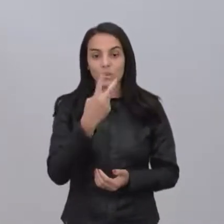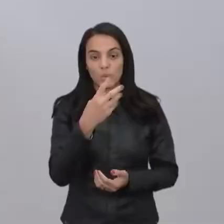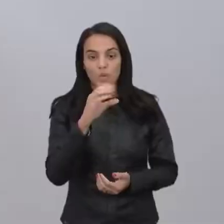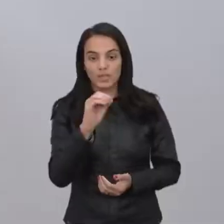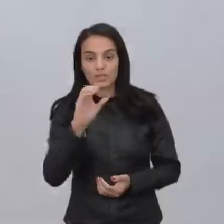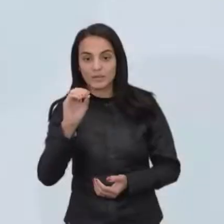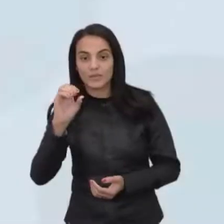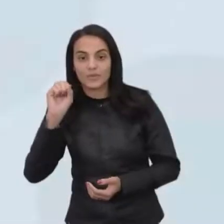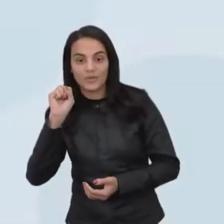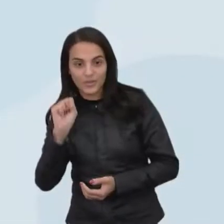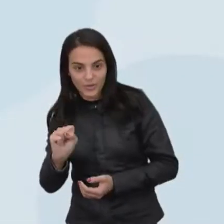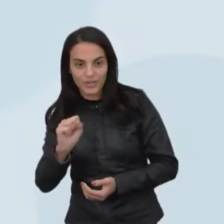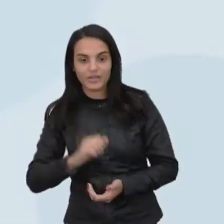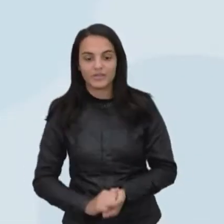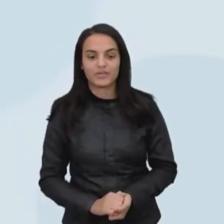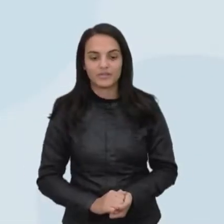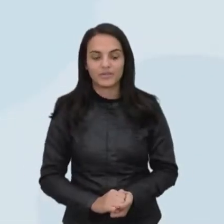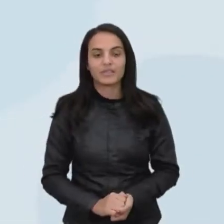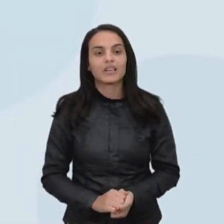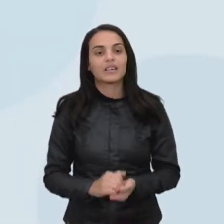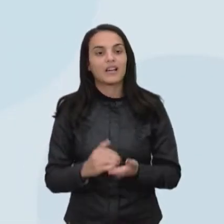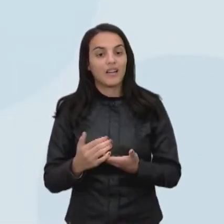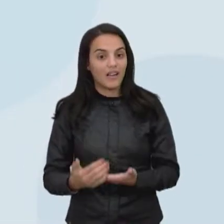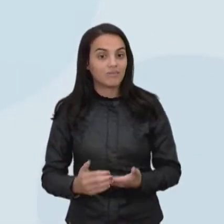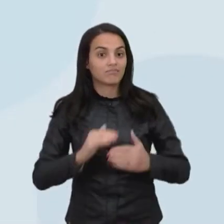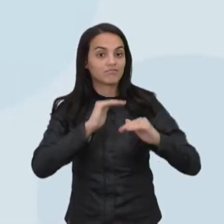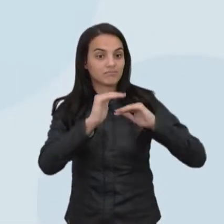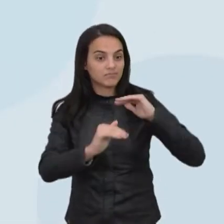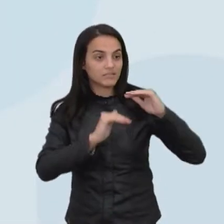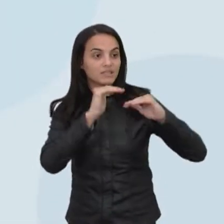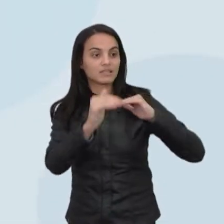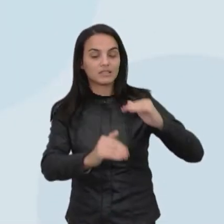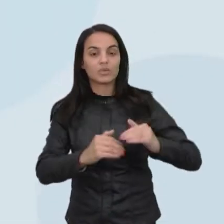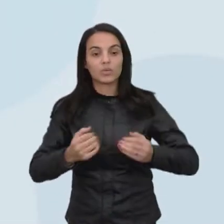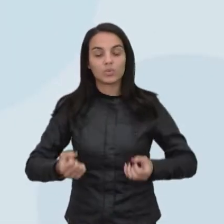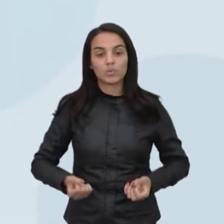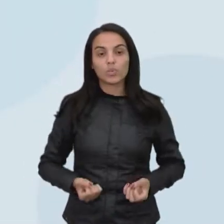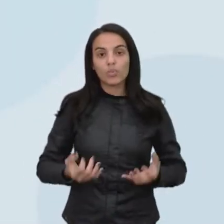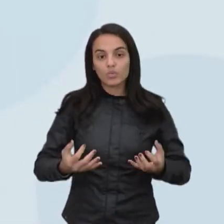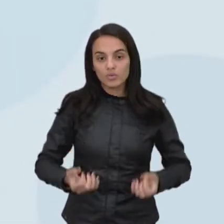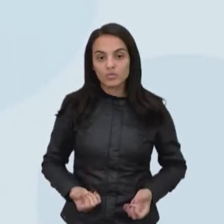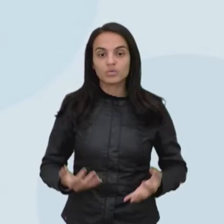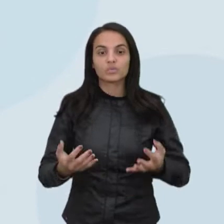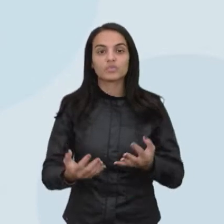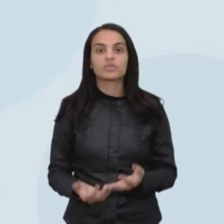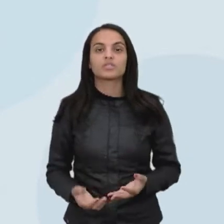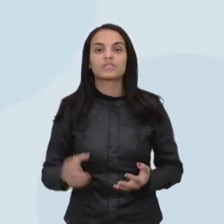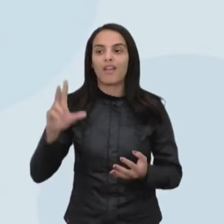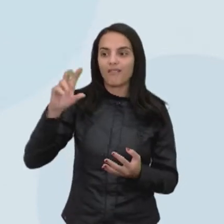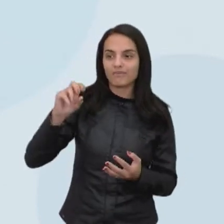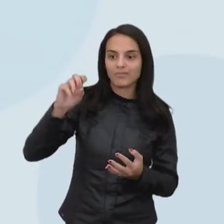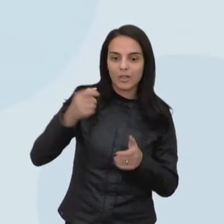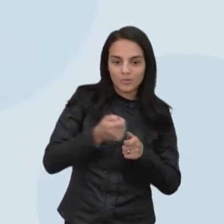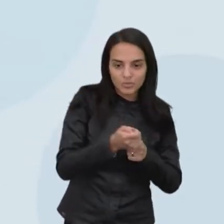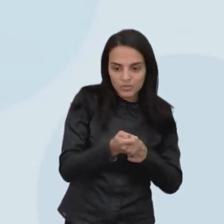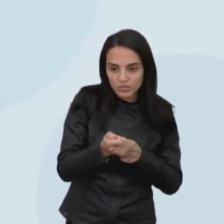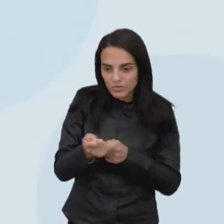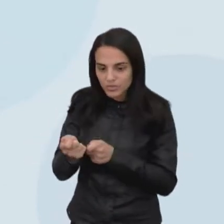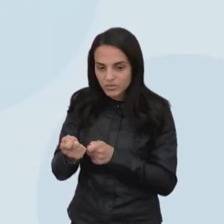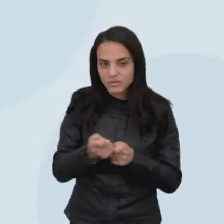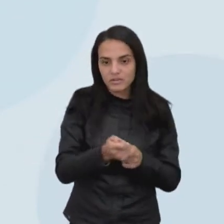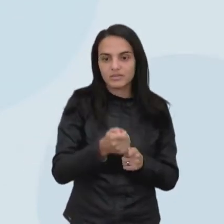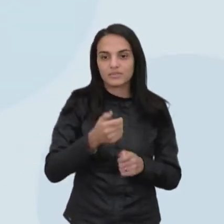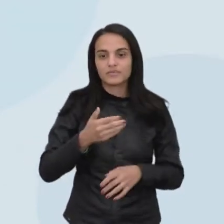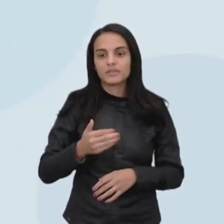país começou, né, a crescer o seu consumo de agrotóxicos. Então, a partir de 2008, então